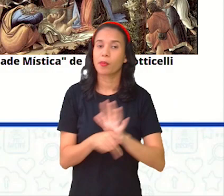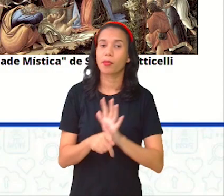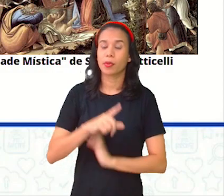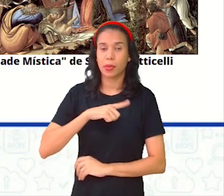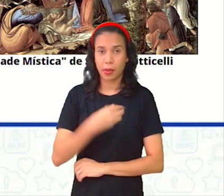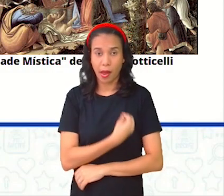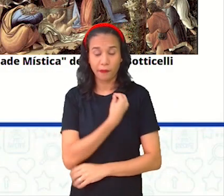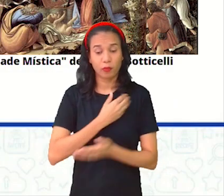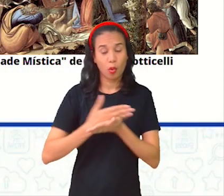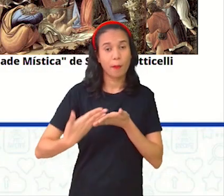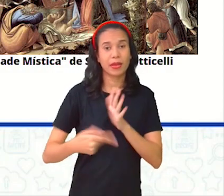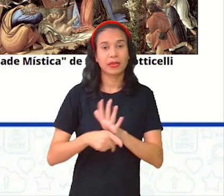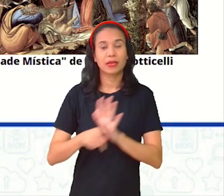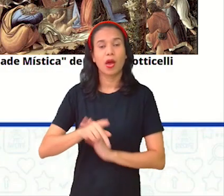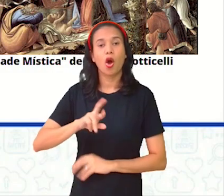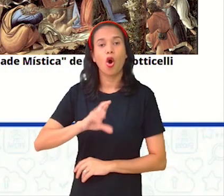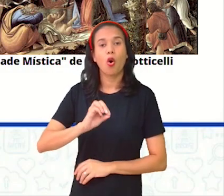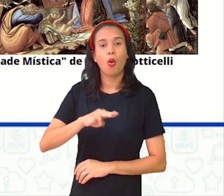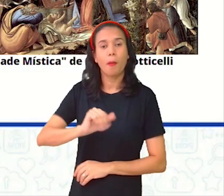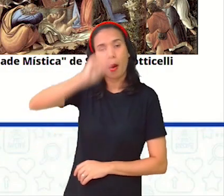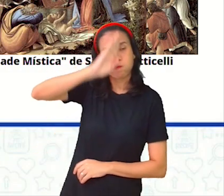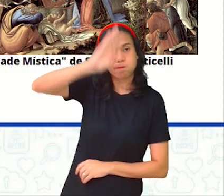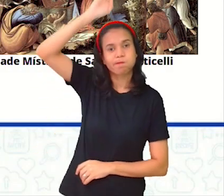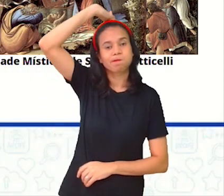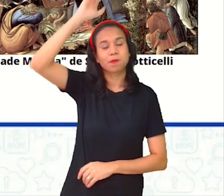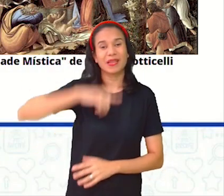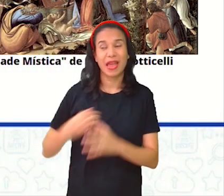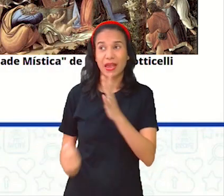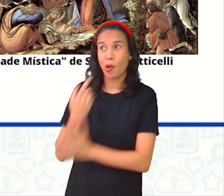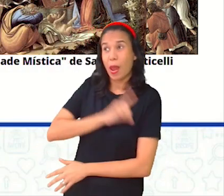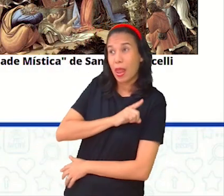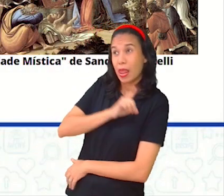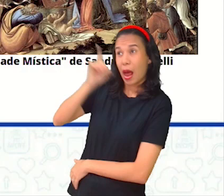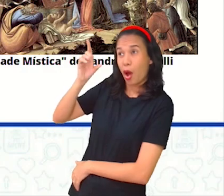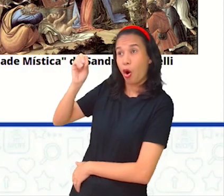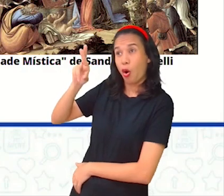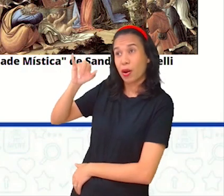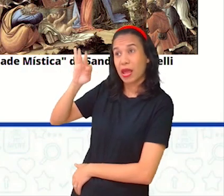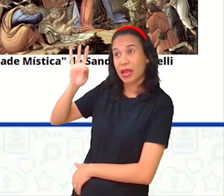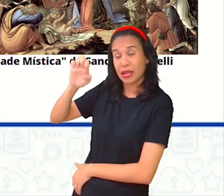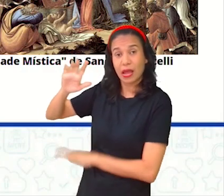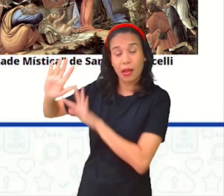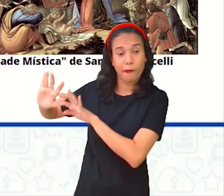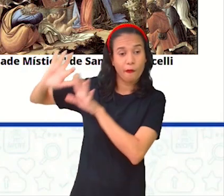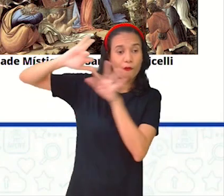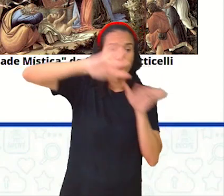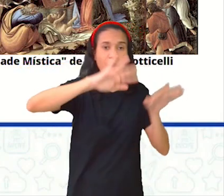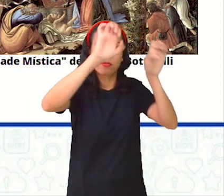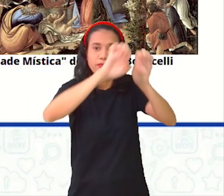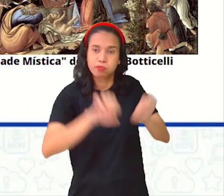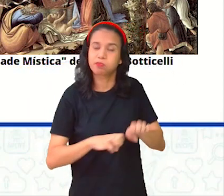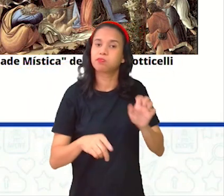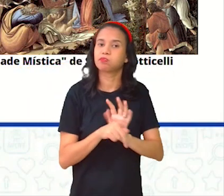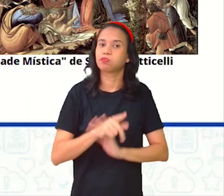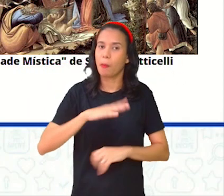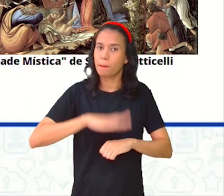se estruturou a partir de Roma. Então, embora ele tenha surgido lá no Oriente, ele se estruturou no Ocidente. Então, uma religião